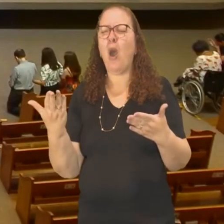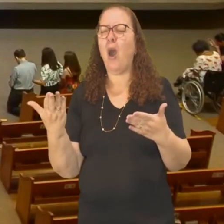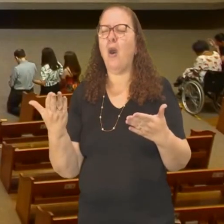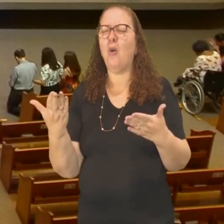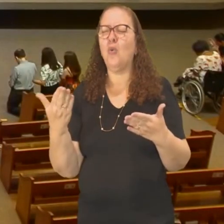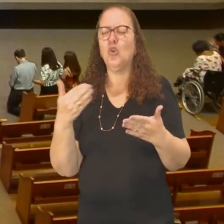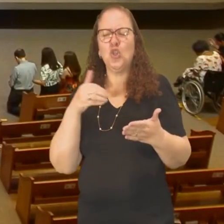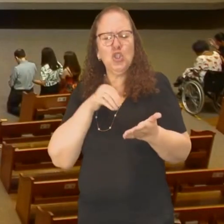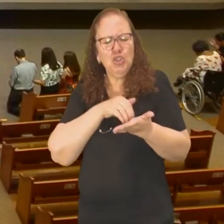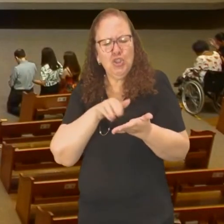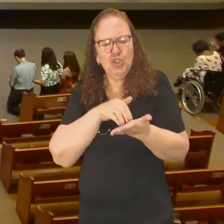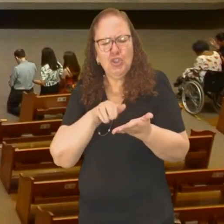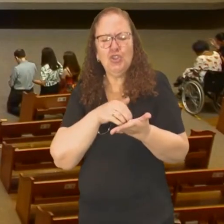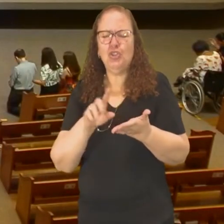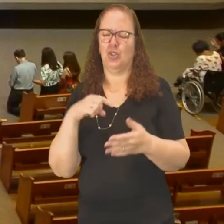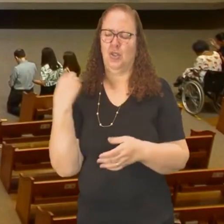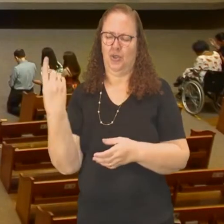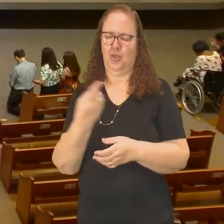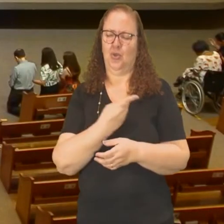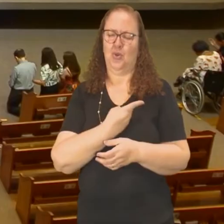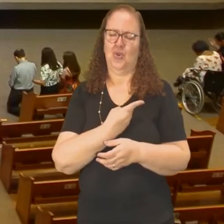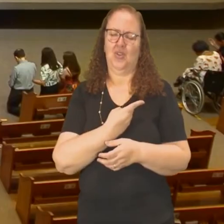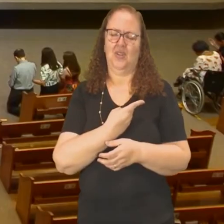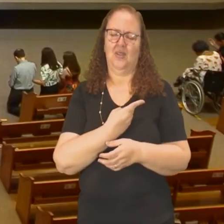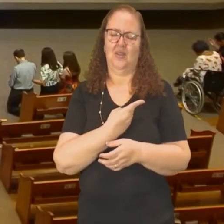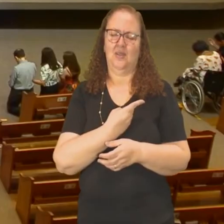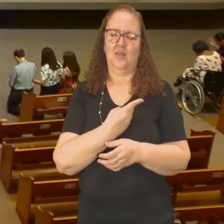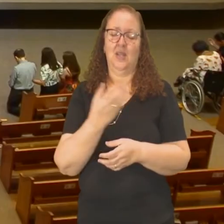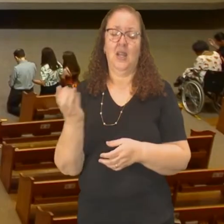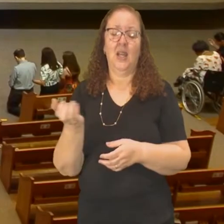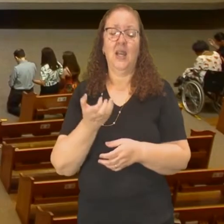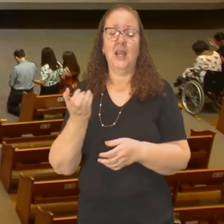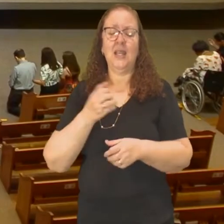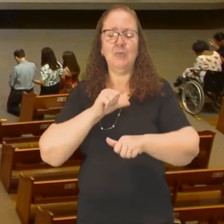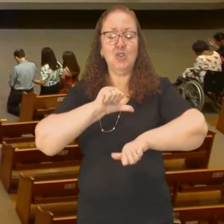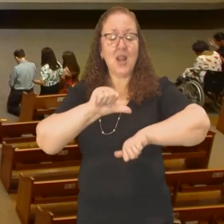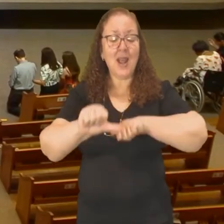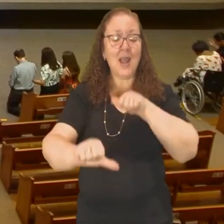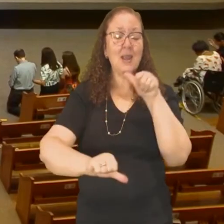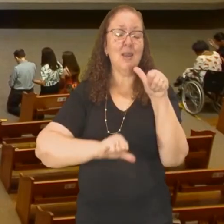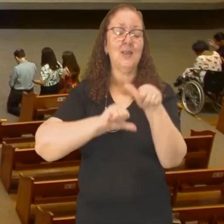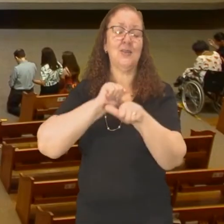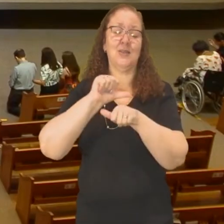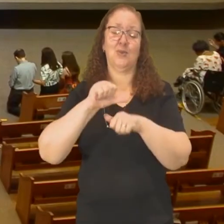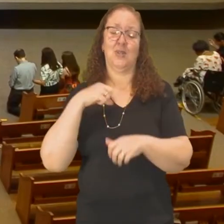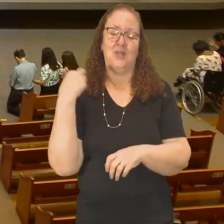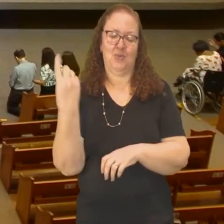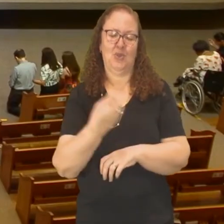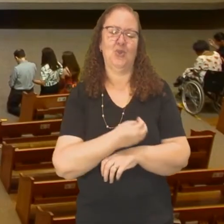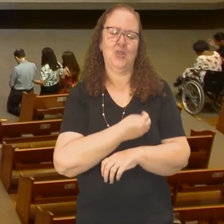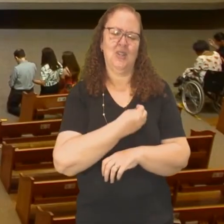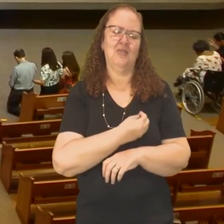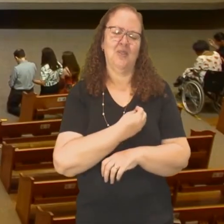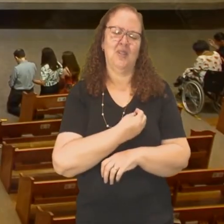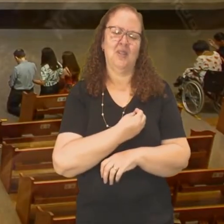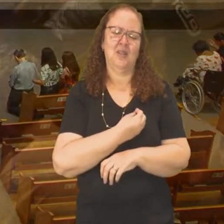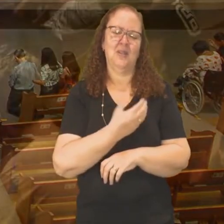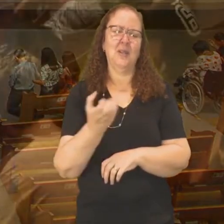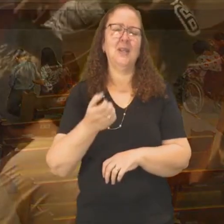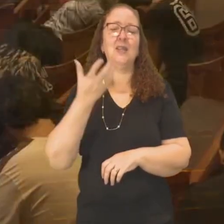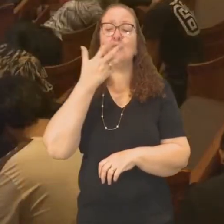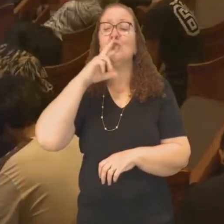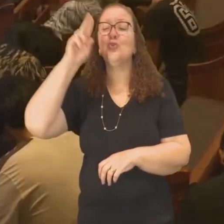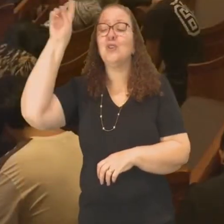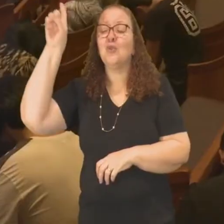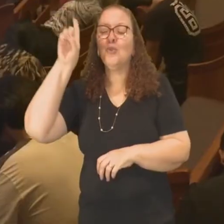cometemos. Nós queremos a restauração. Nós queremos a Tua